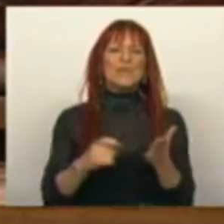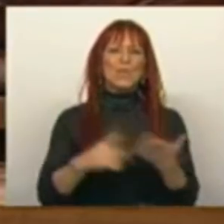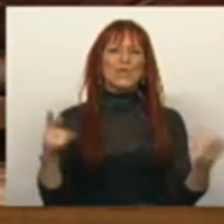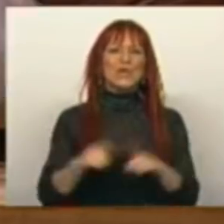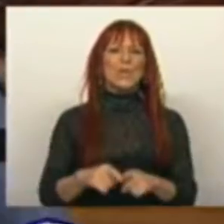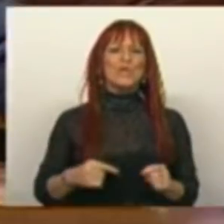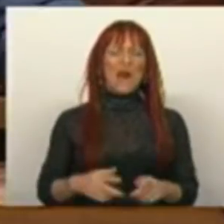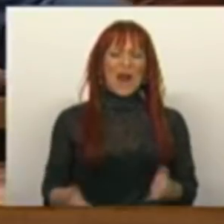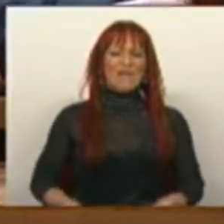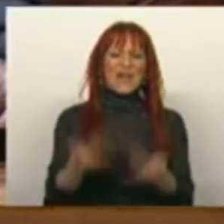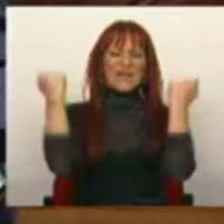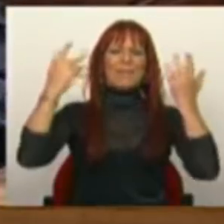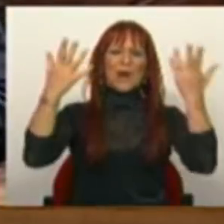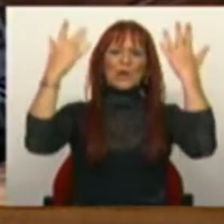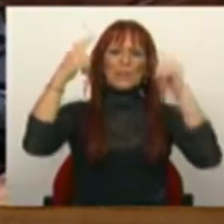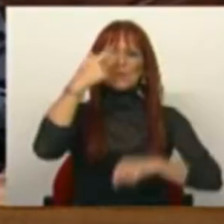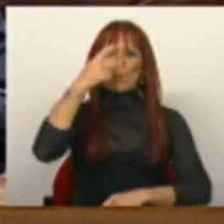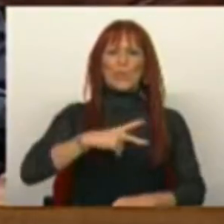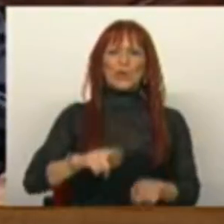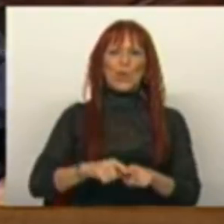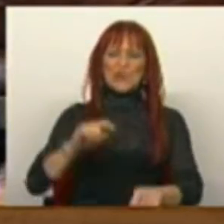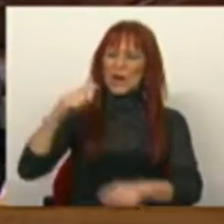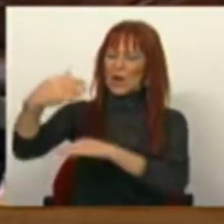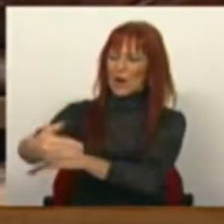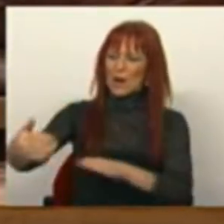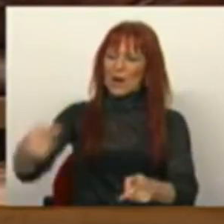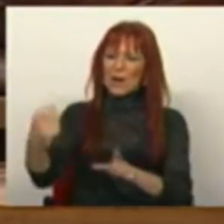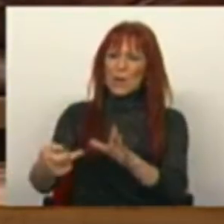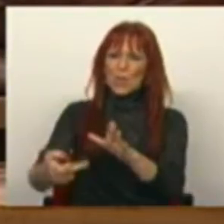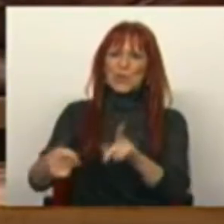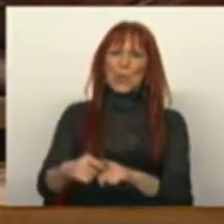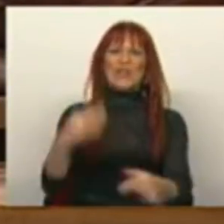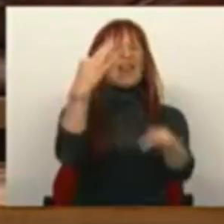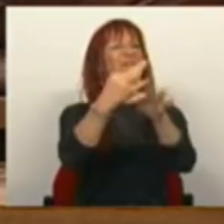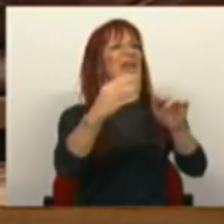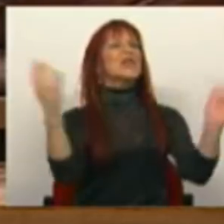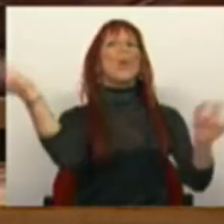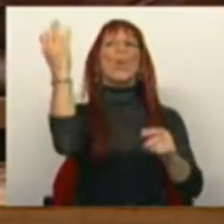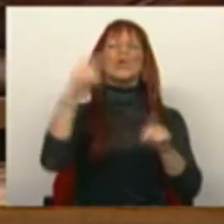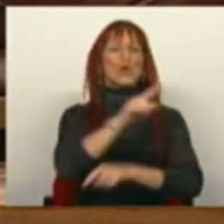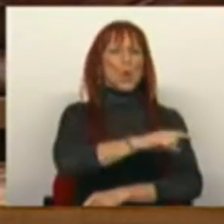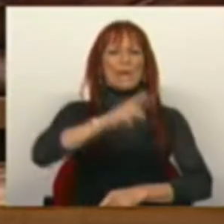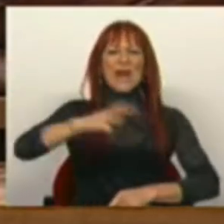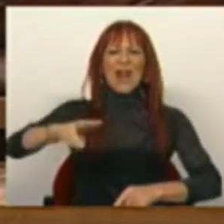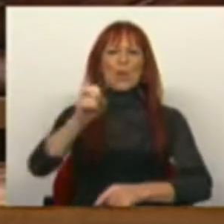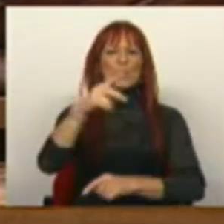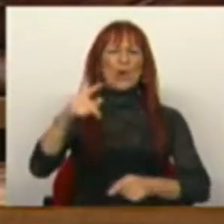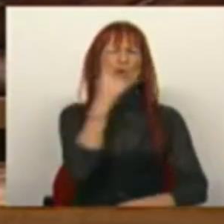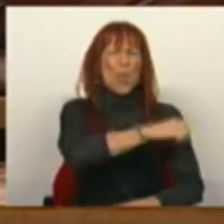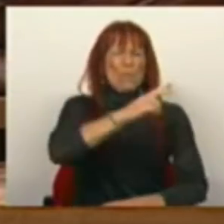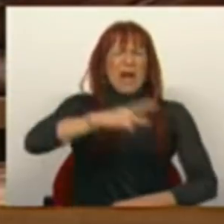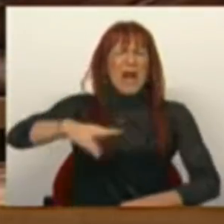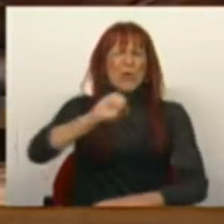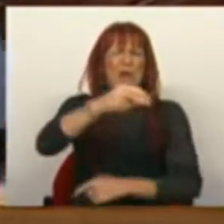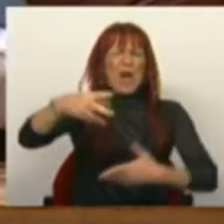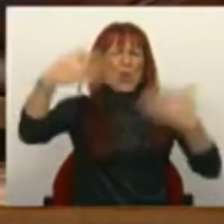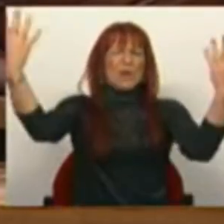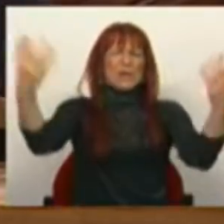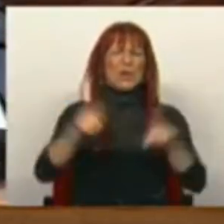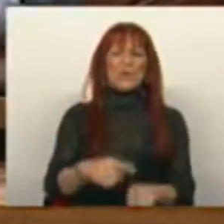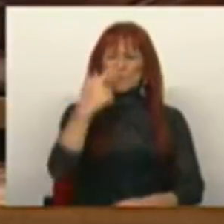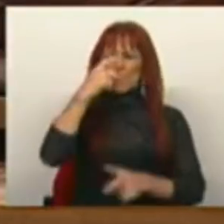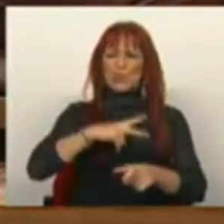e levantamos as mãos aos portugueses confinados, criamos festivais de cultura por 1 milhão de euros. 1 milhão de euros,